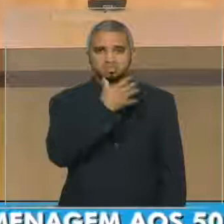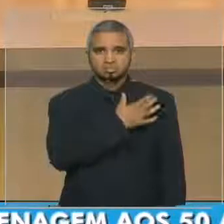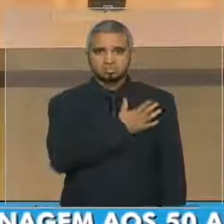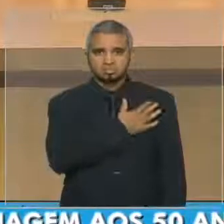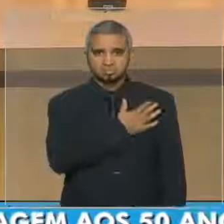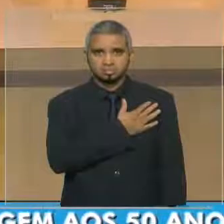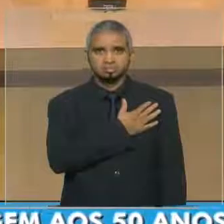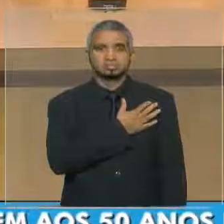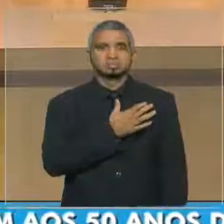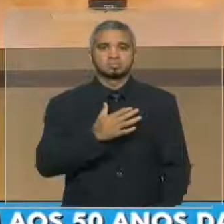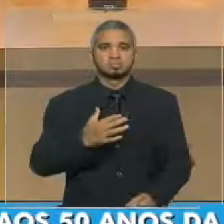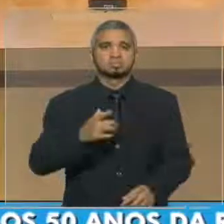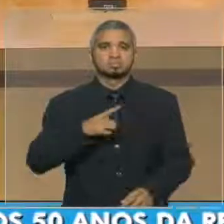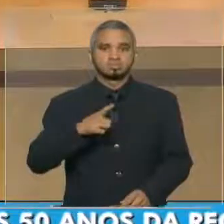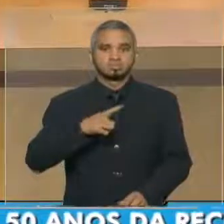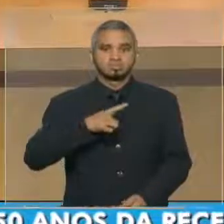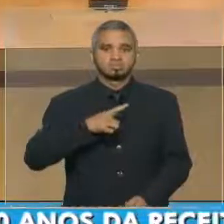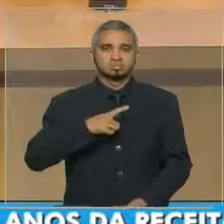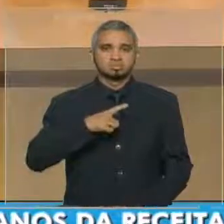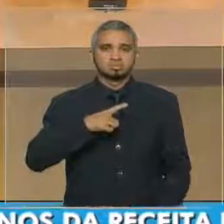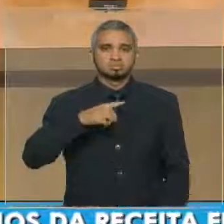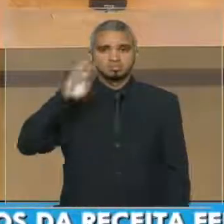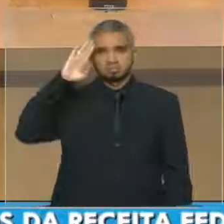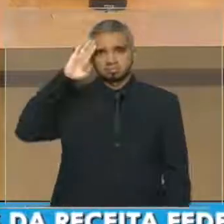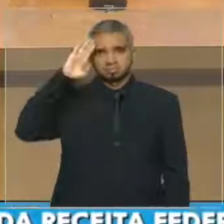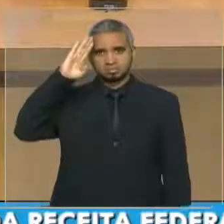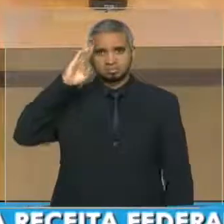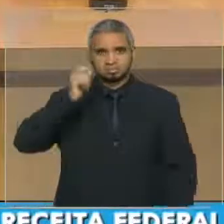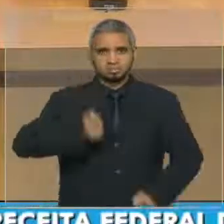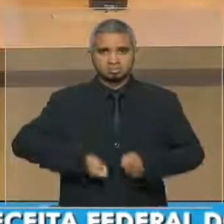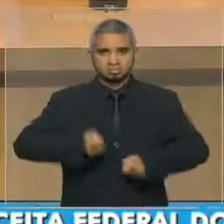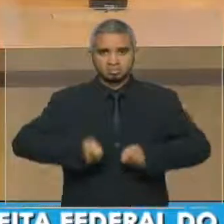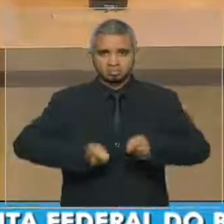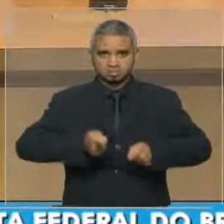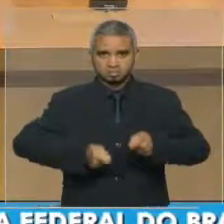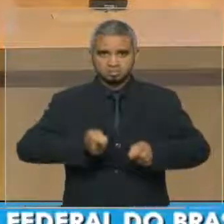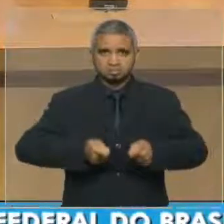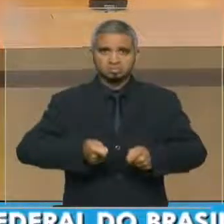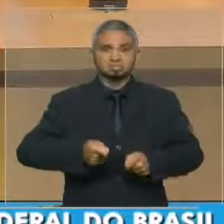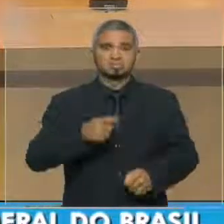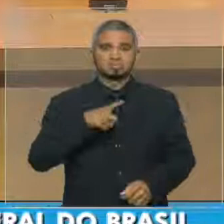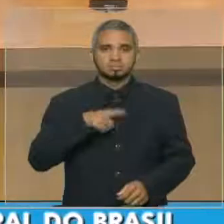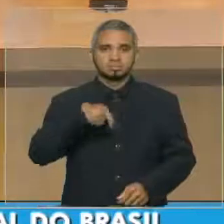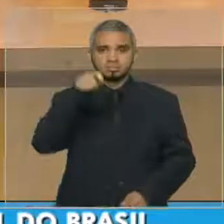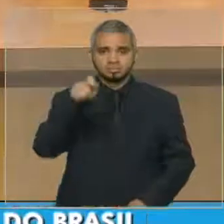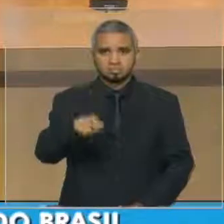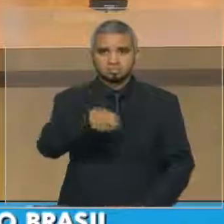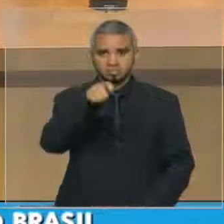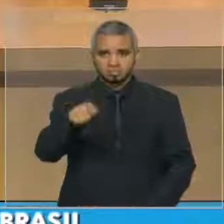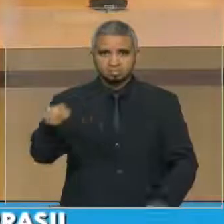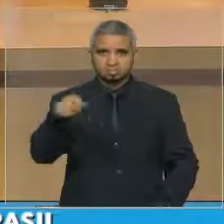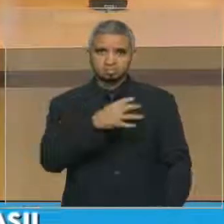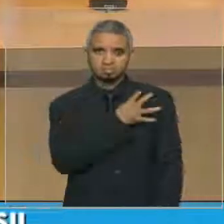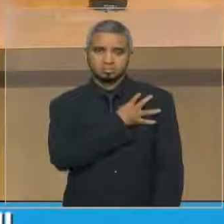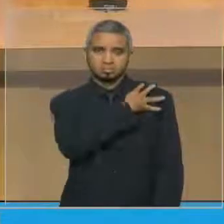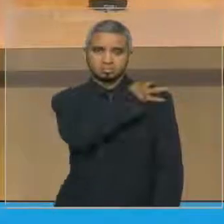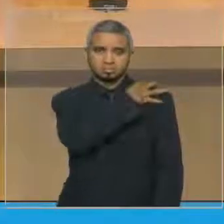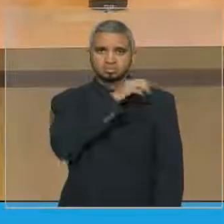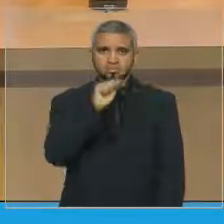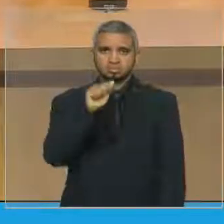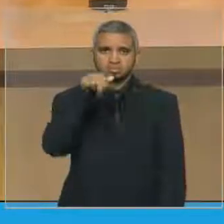banda do 24º Batalhão de Infantaria de Selva, sob a regência do sargento Antônio Carlos.